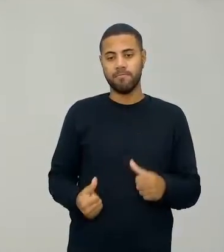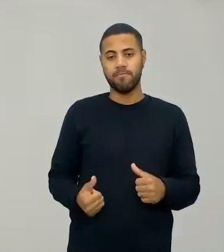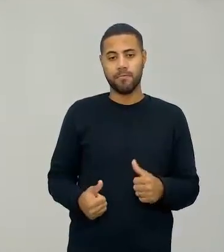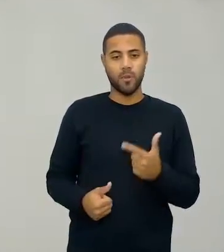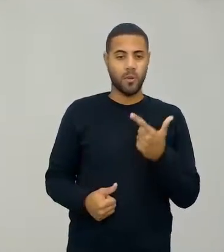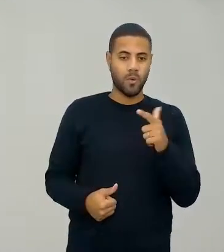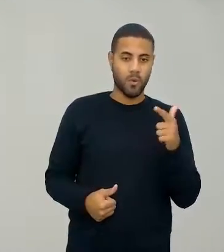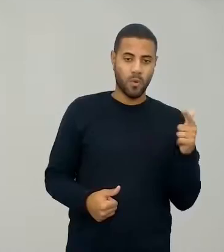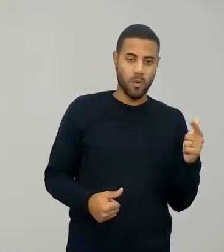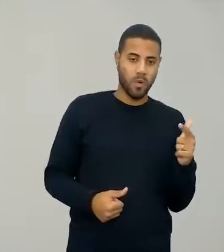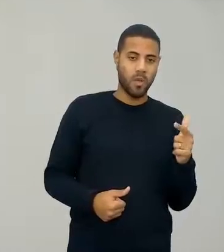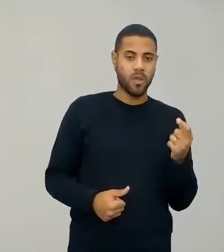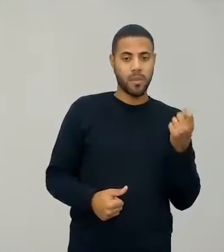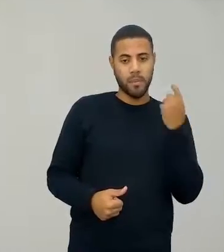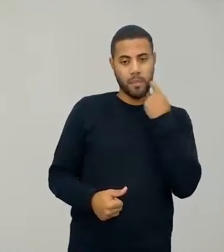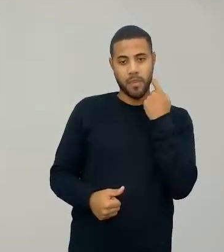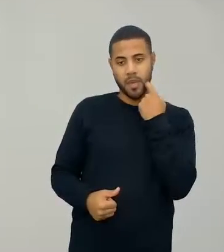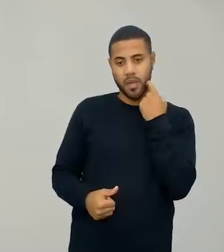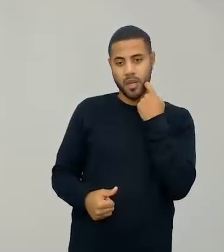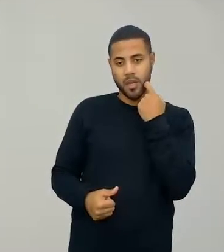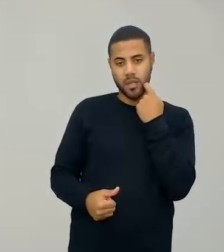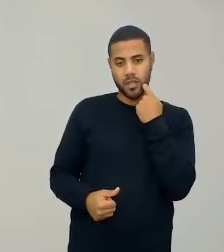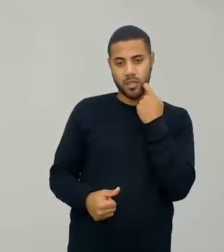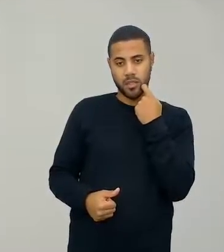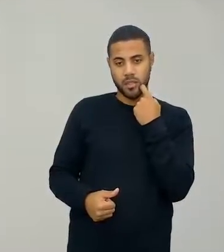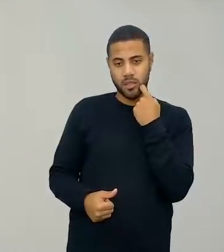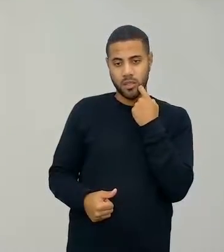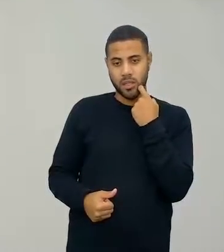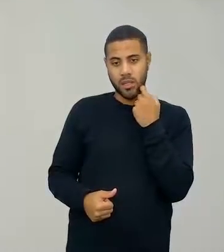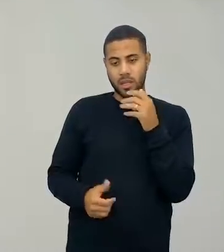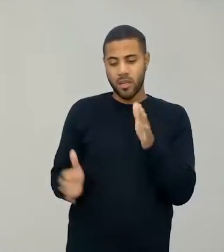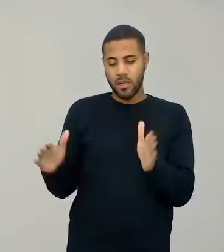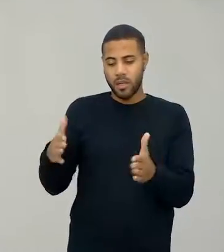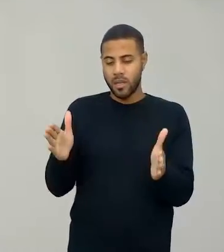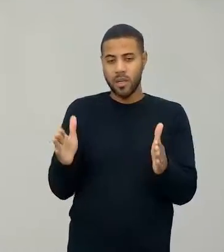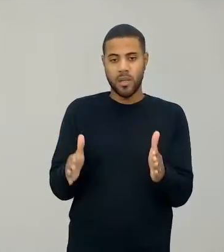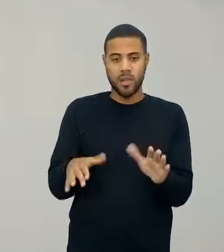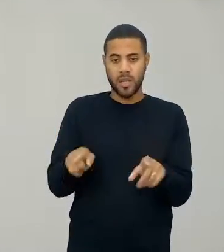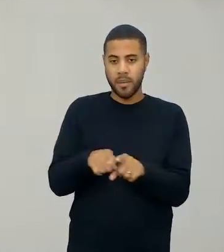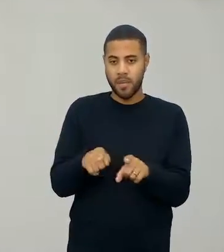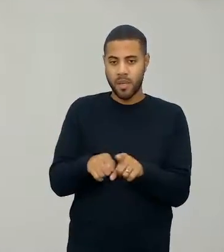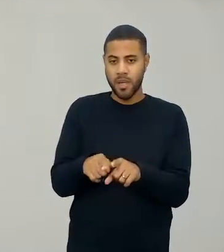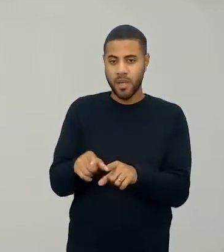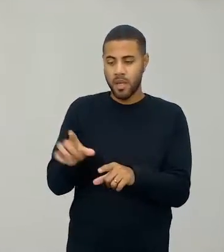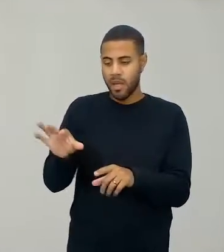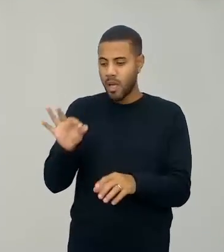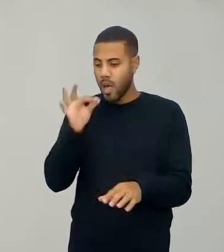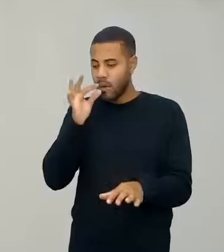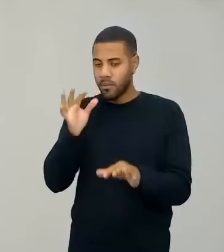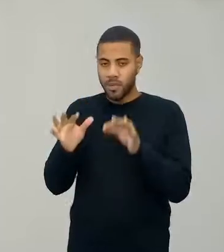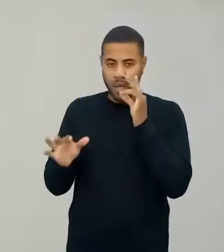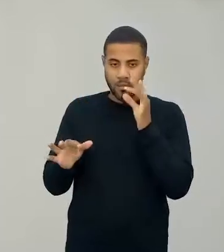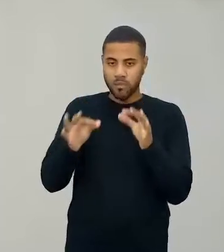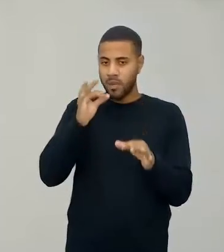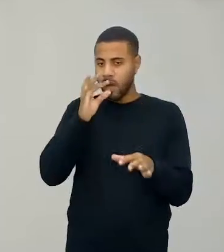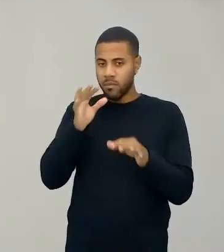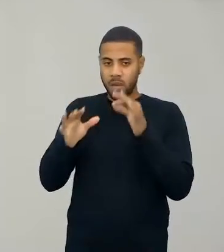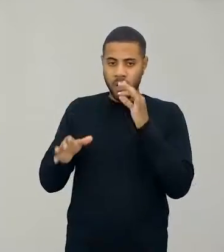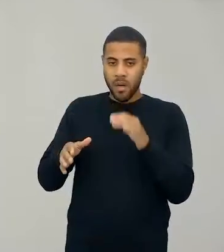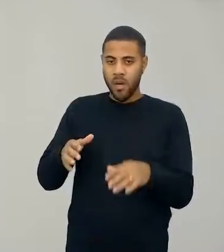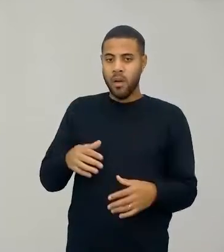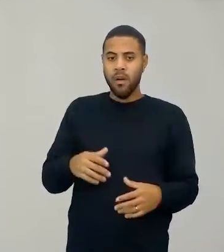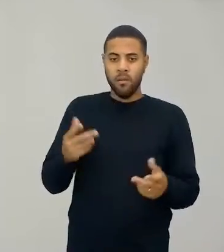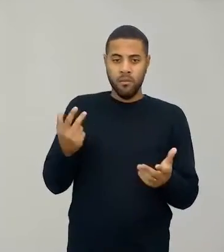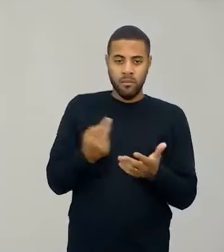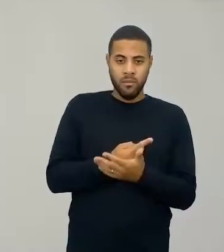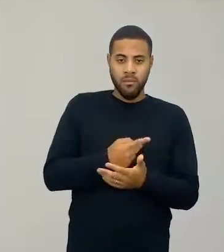outros tantos peixes lá, naquele curso d'água, que vão acabar consumindo cada uma molécula, só que eles estão constantemente